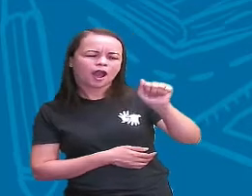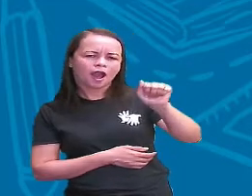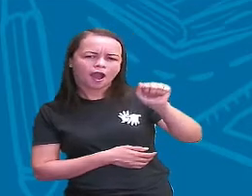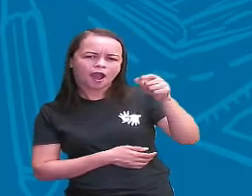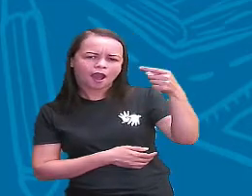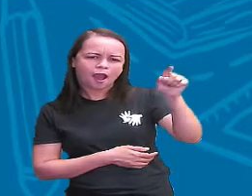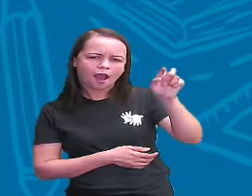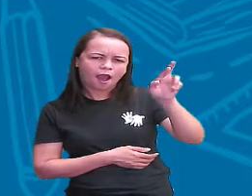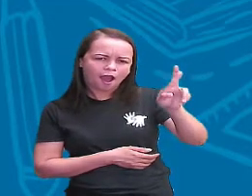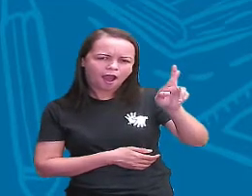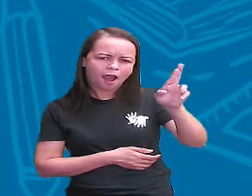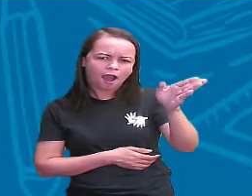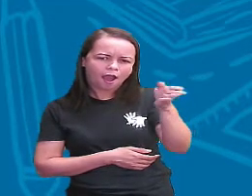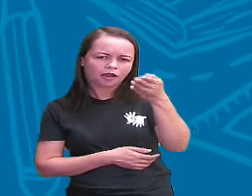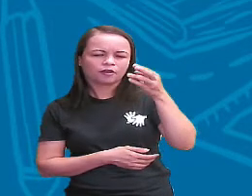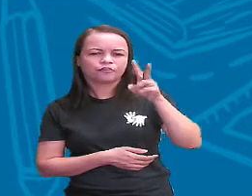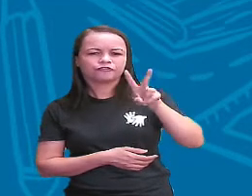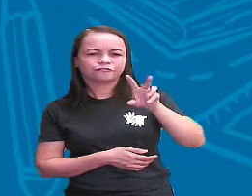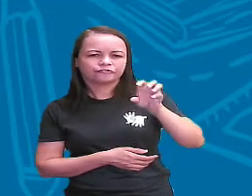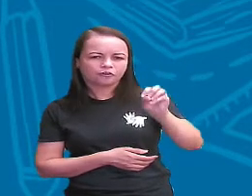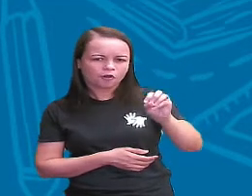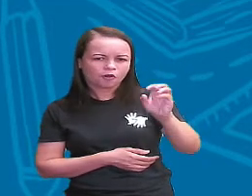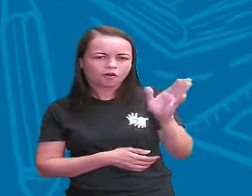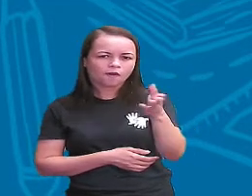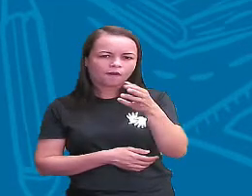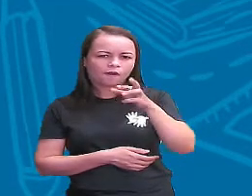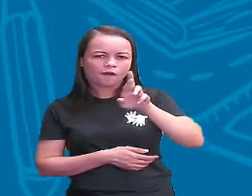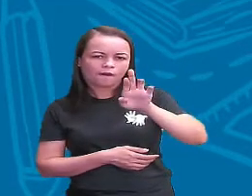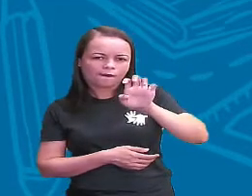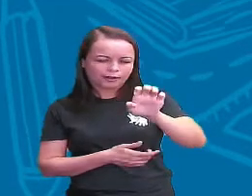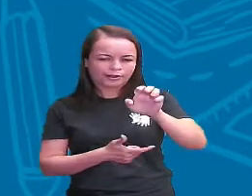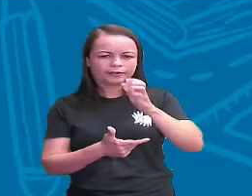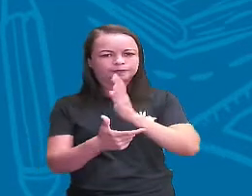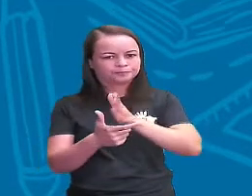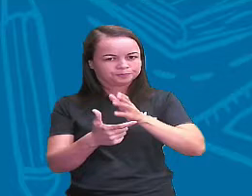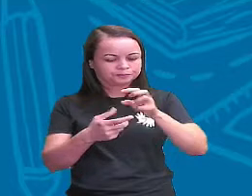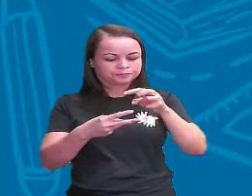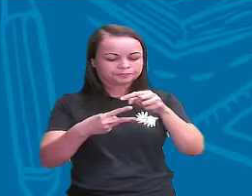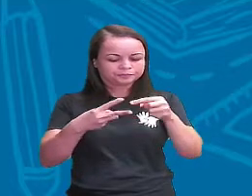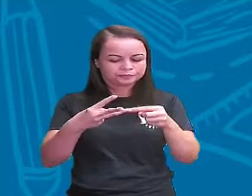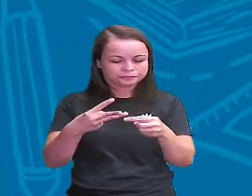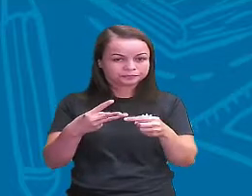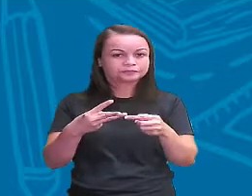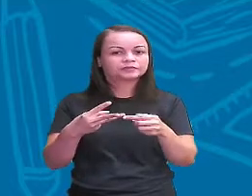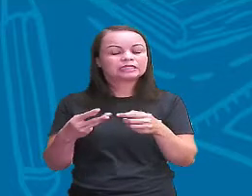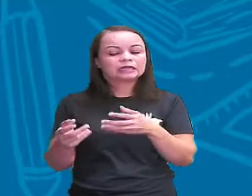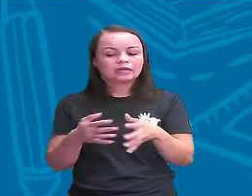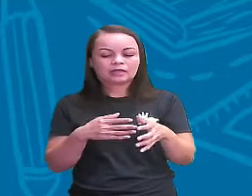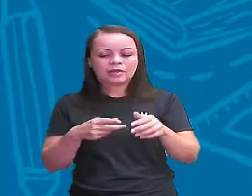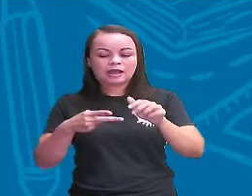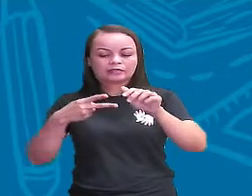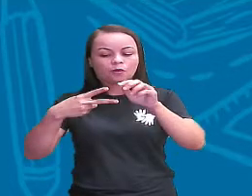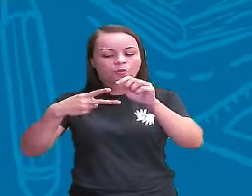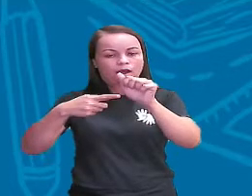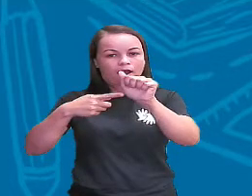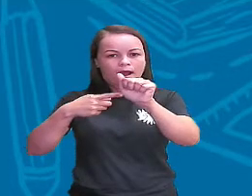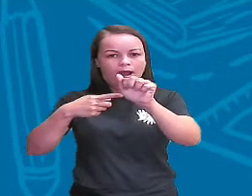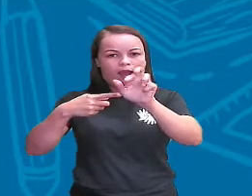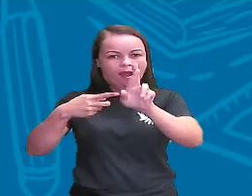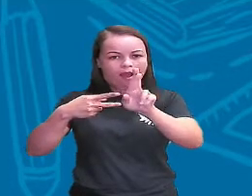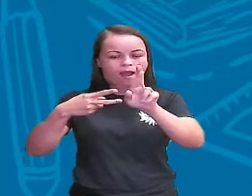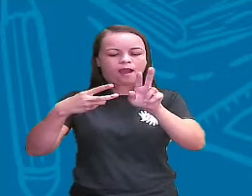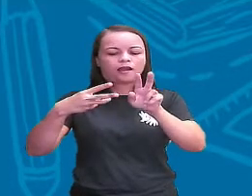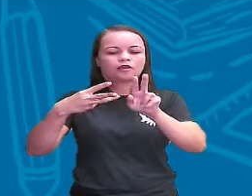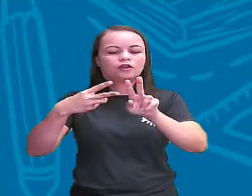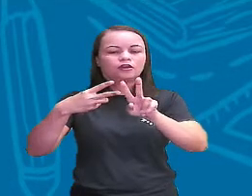árvore, 3 sílabas. Nas 3 sílabas, eu tenho aqui o ar, que é a antepenúltima, o